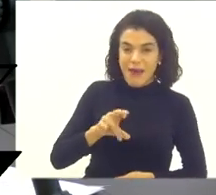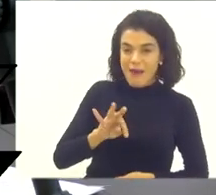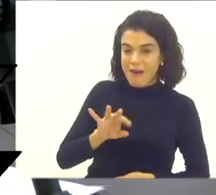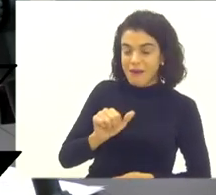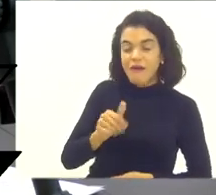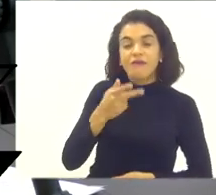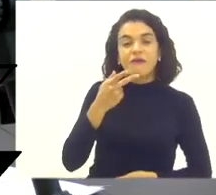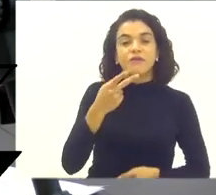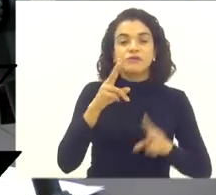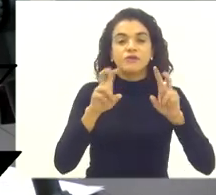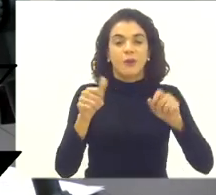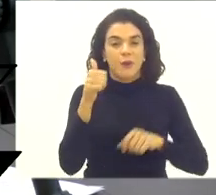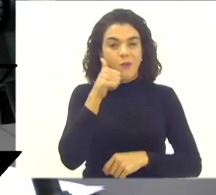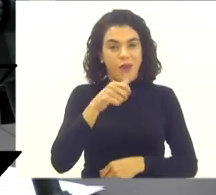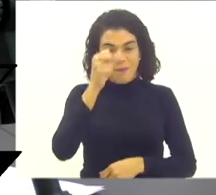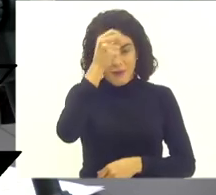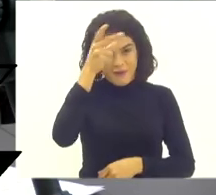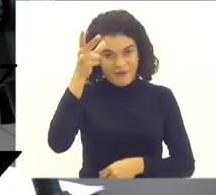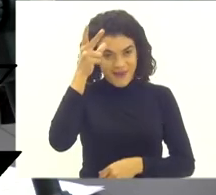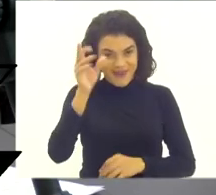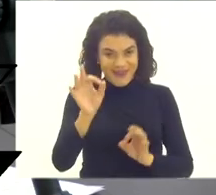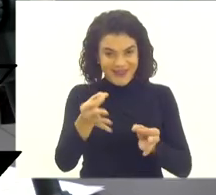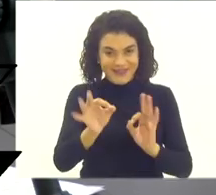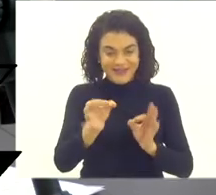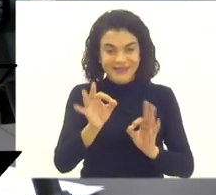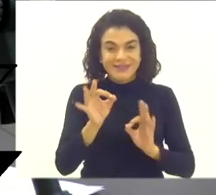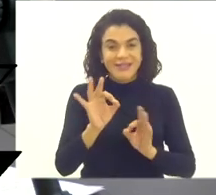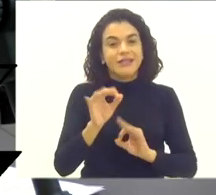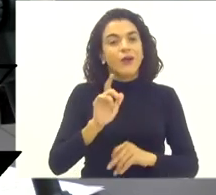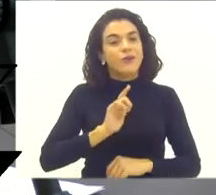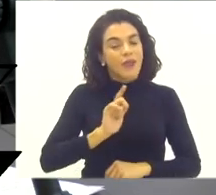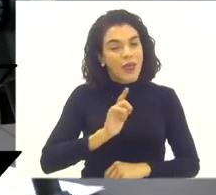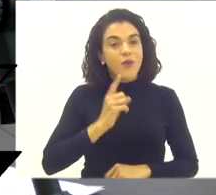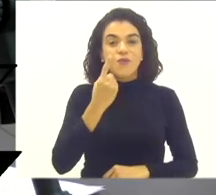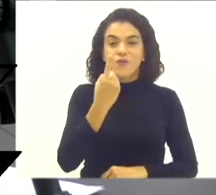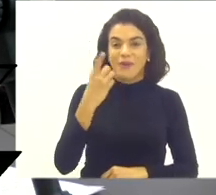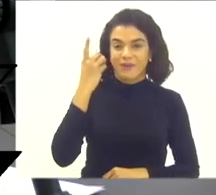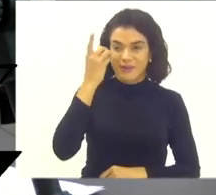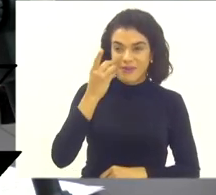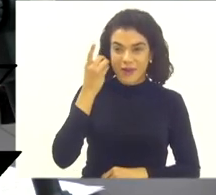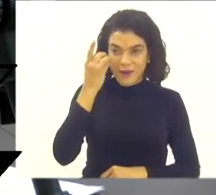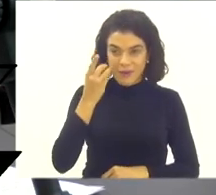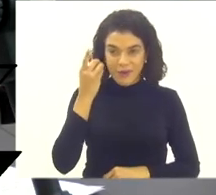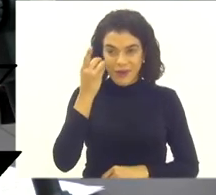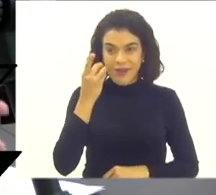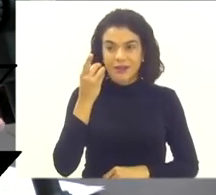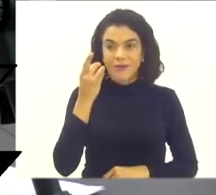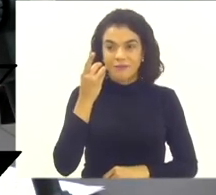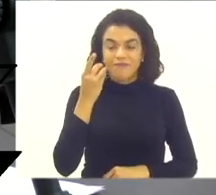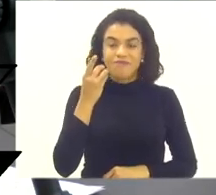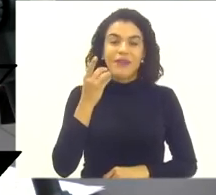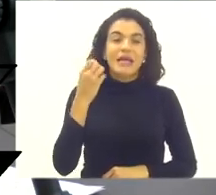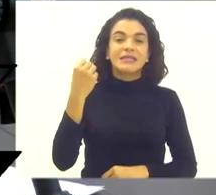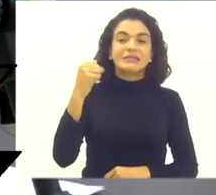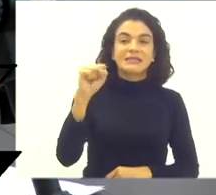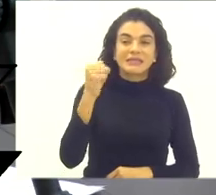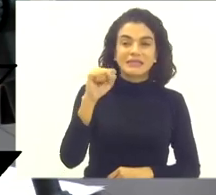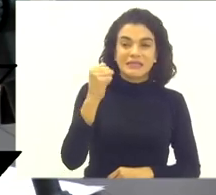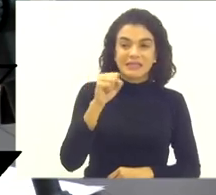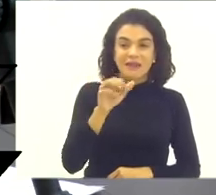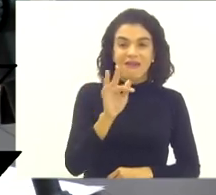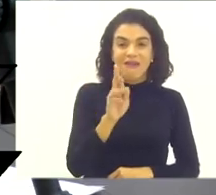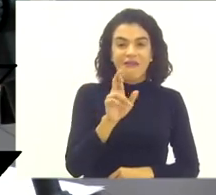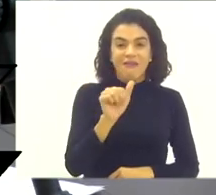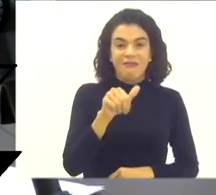das prefeitas né E a gente tem aqui um caso de uma deputada que que é de Saquarema Inclusive a